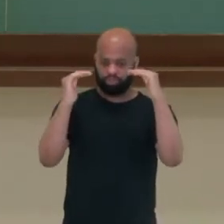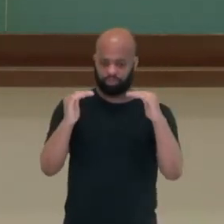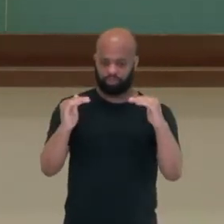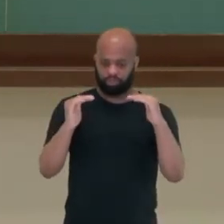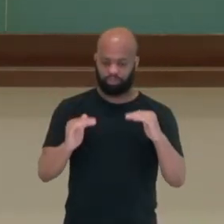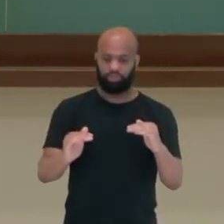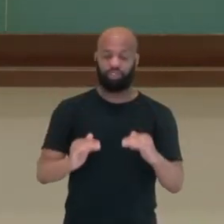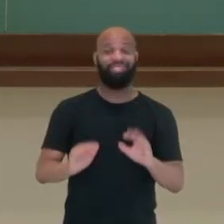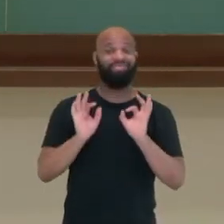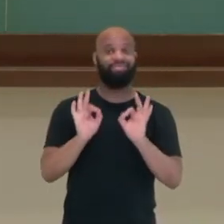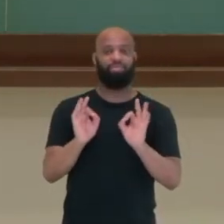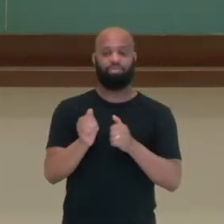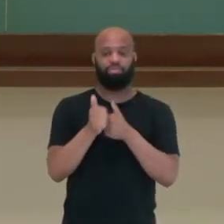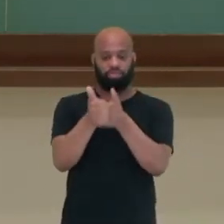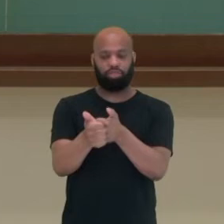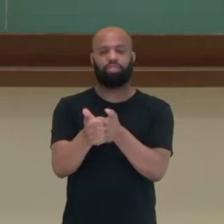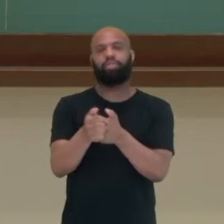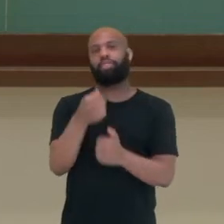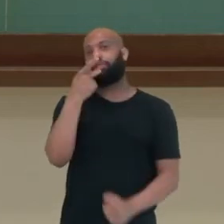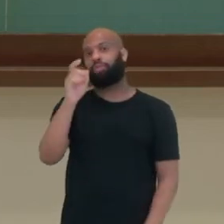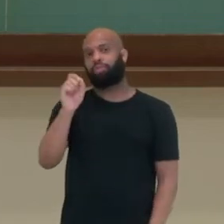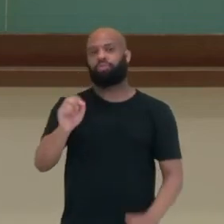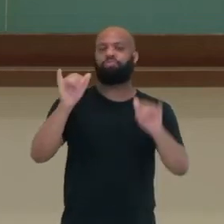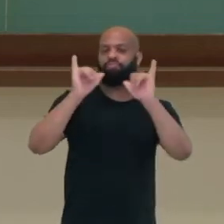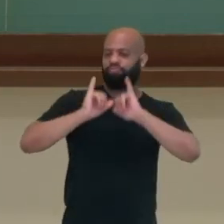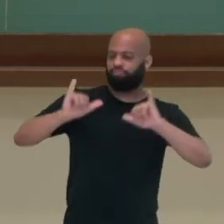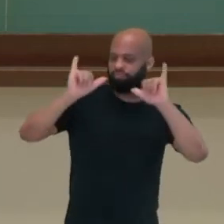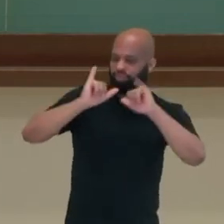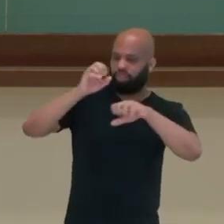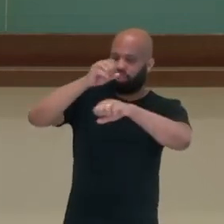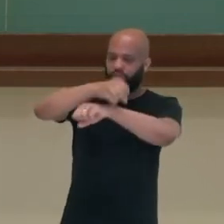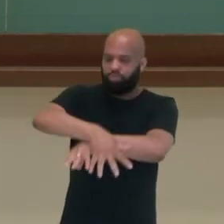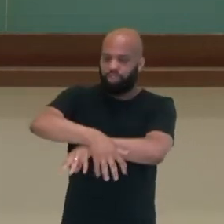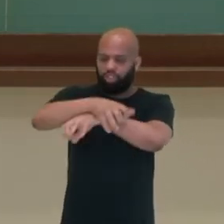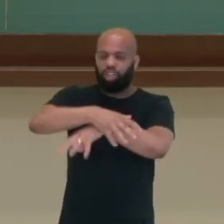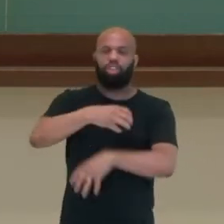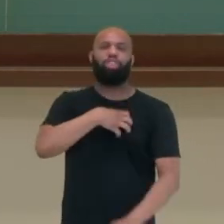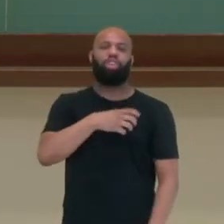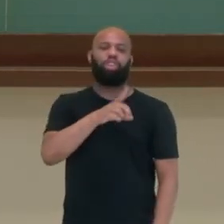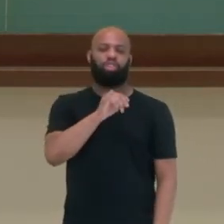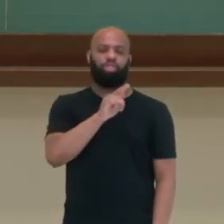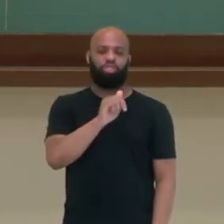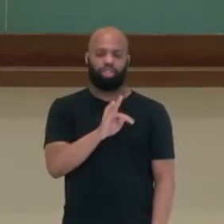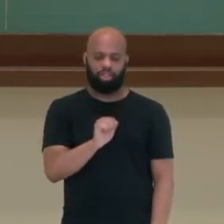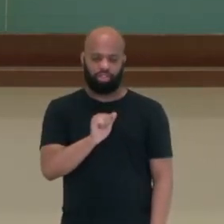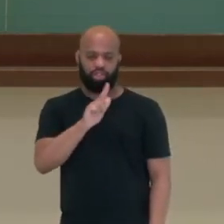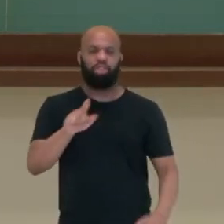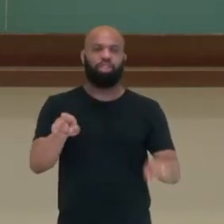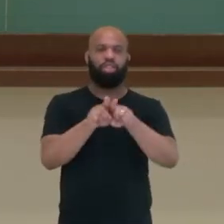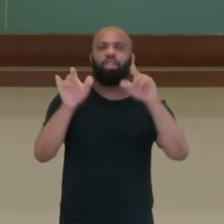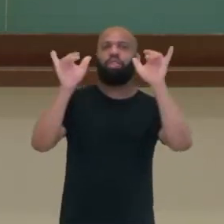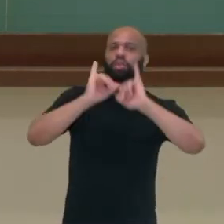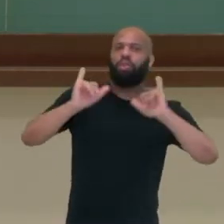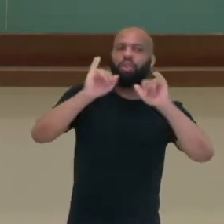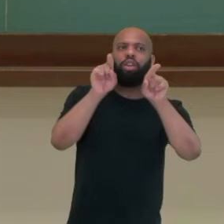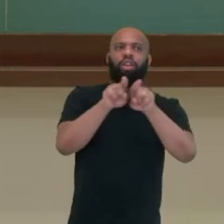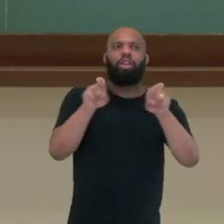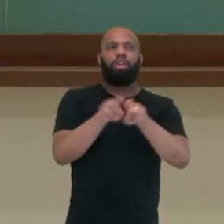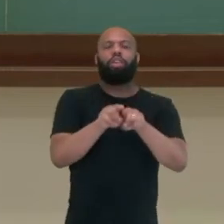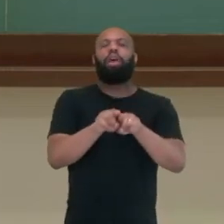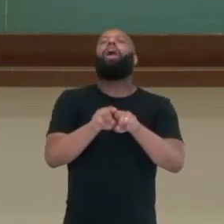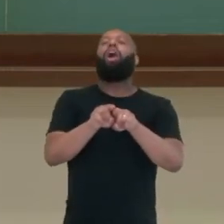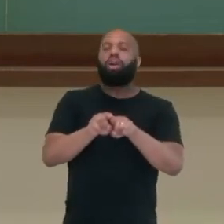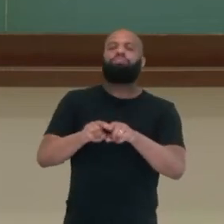lógica. Ela fala da publicidade, da mídia, das mídias digitais, dela vai falar da publicidade e chega no